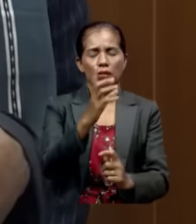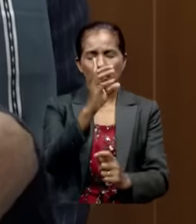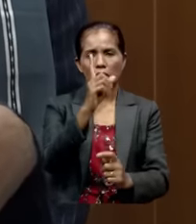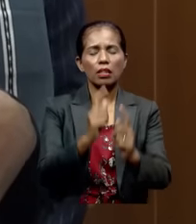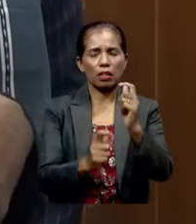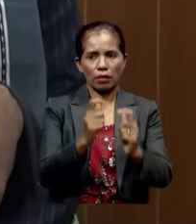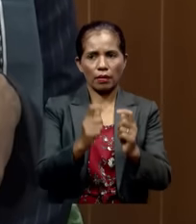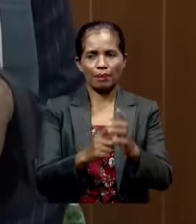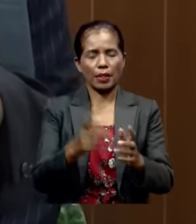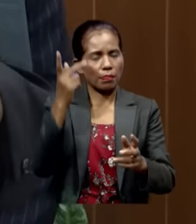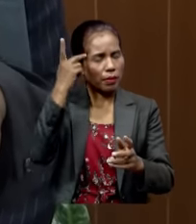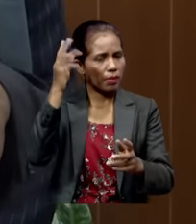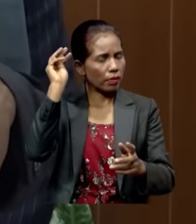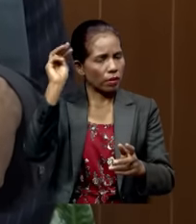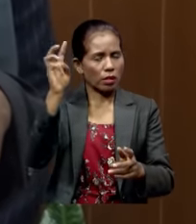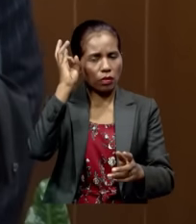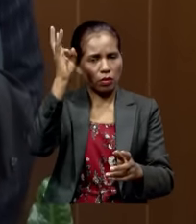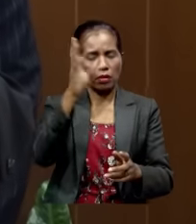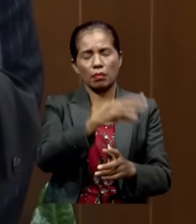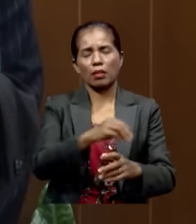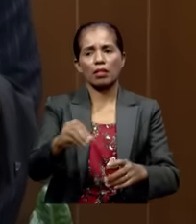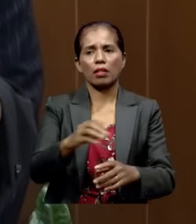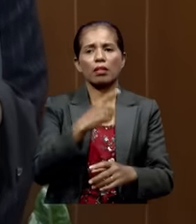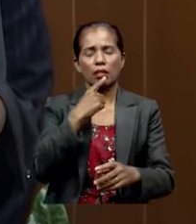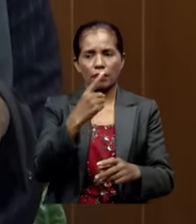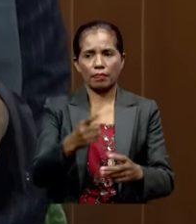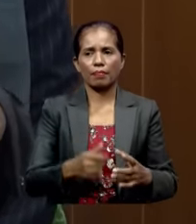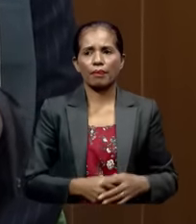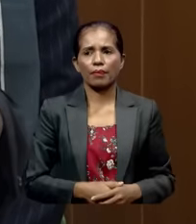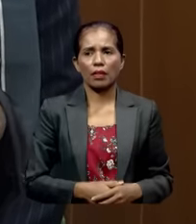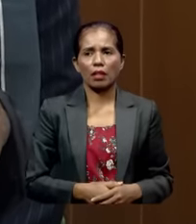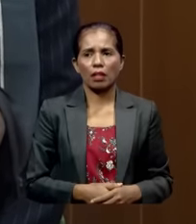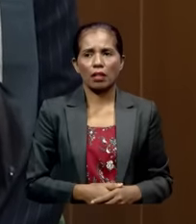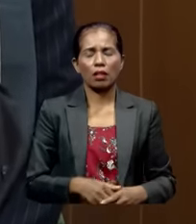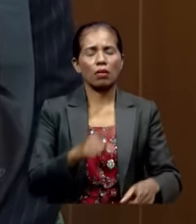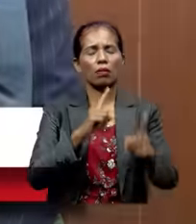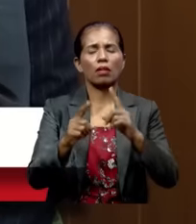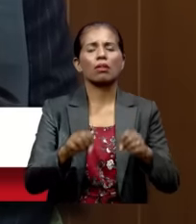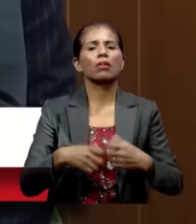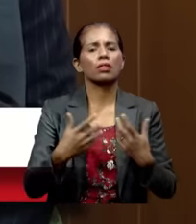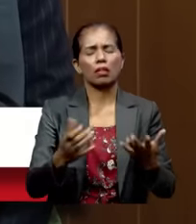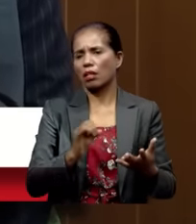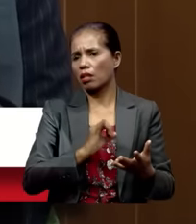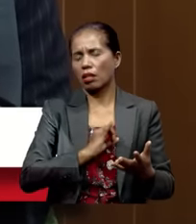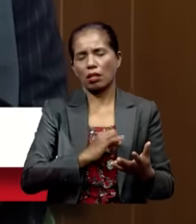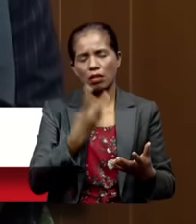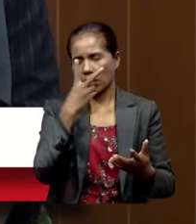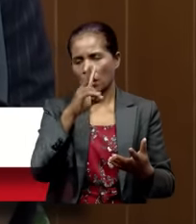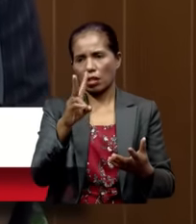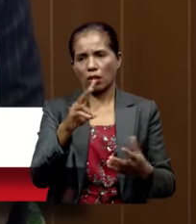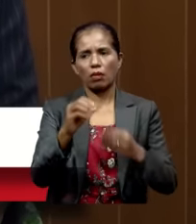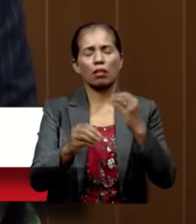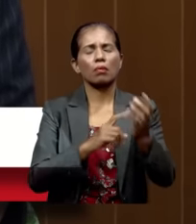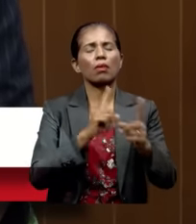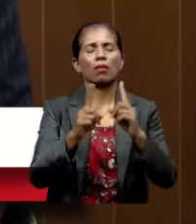be primeiro ministro hatan ba preocupação Fretling nian ho ironia. Mas critica non sa. Aula de voce ne critica